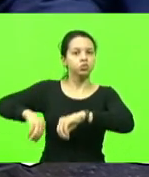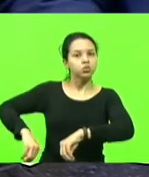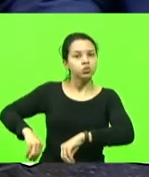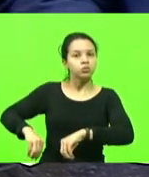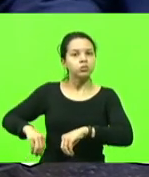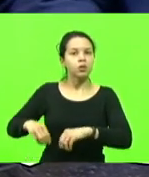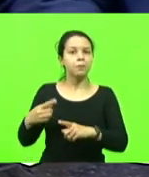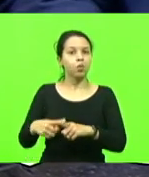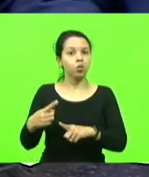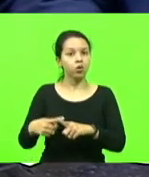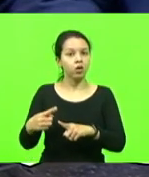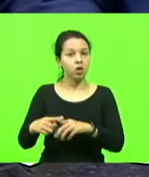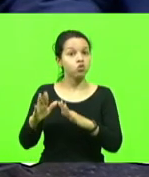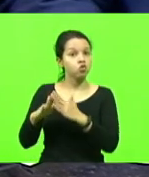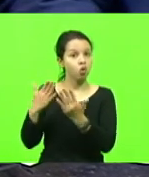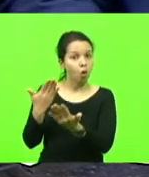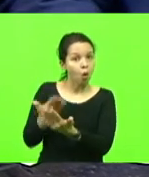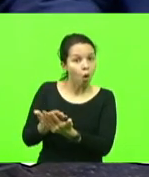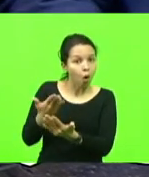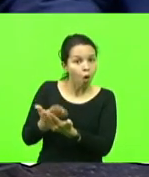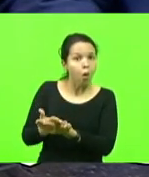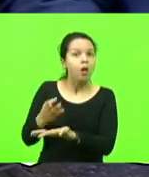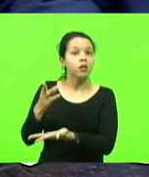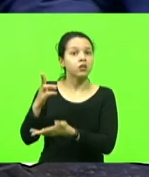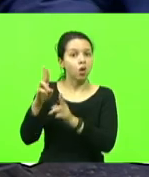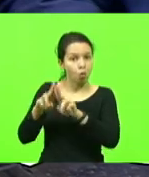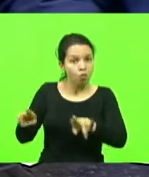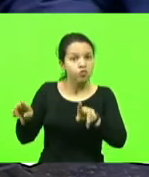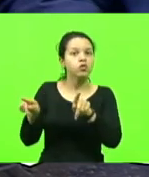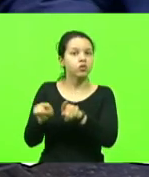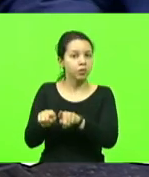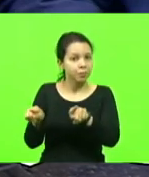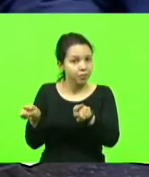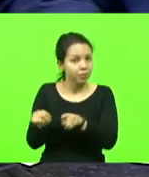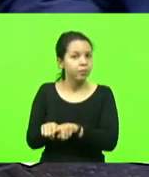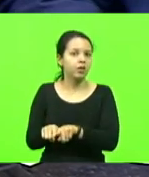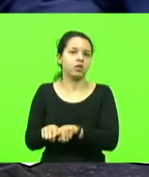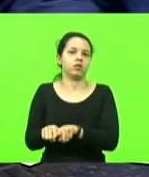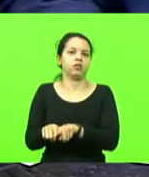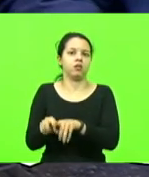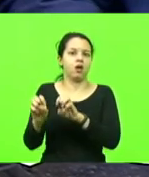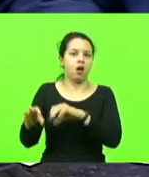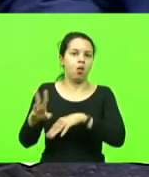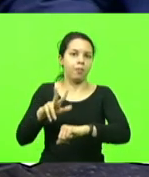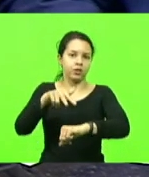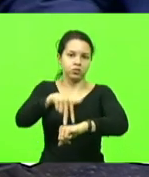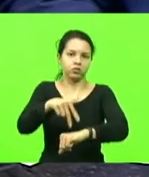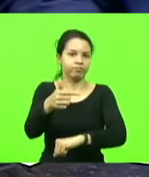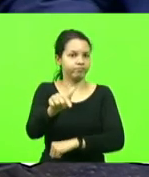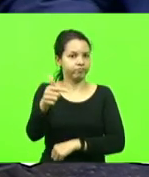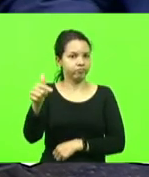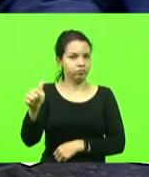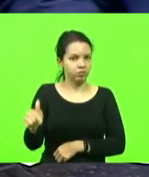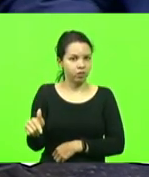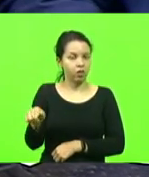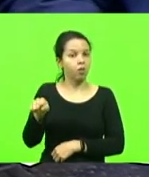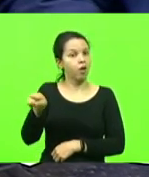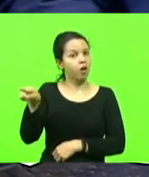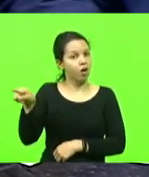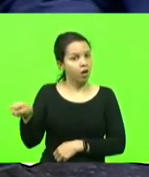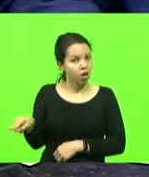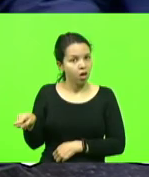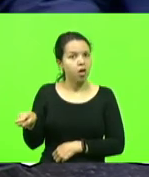colégio, a aplicação, também está sem aulas presenciais. Ou seja, deliberadamente, nós